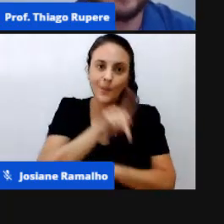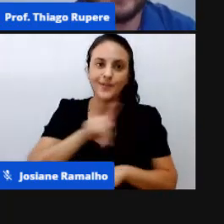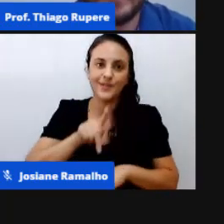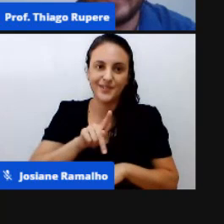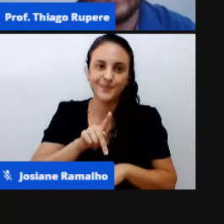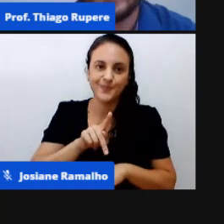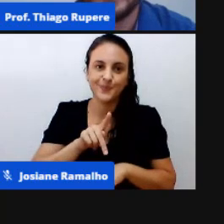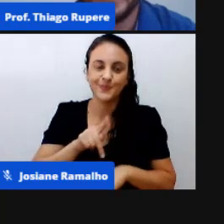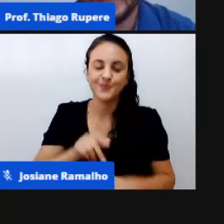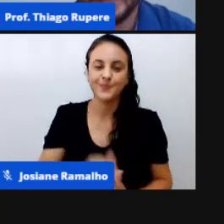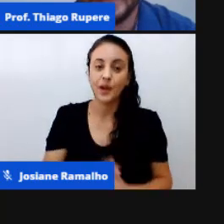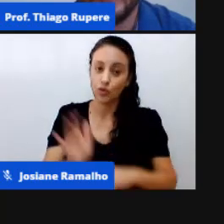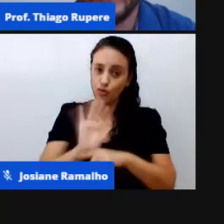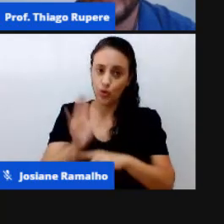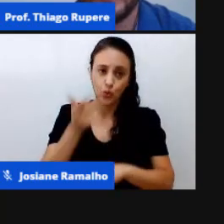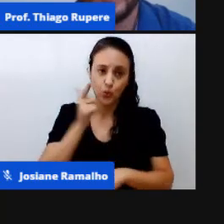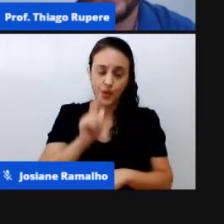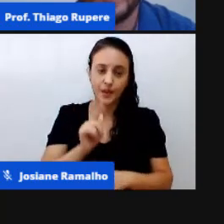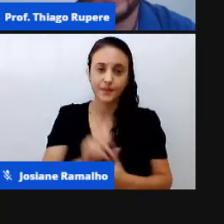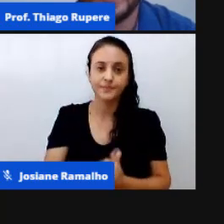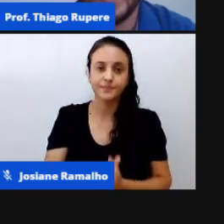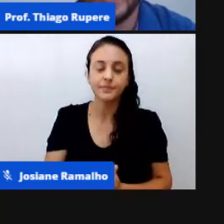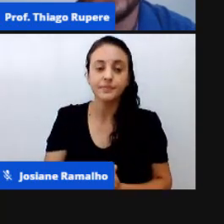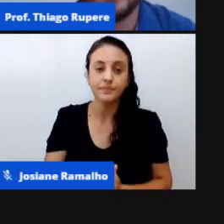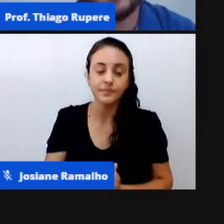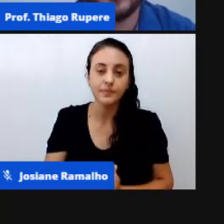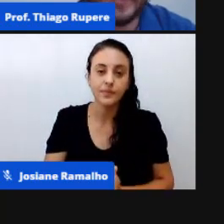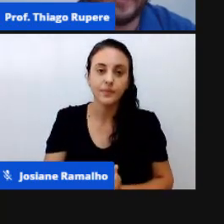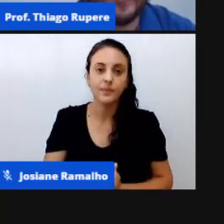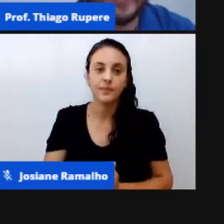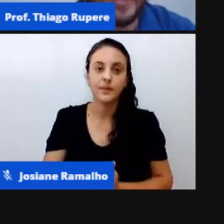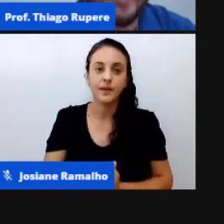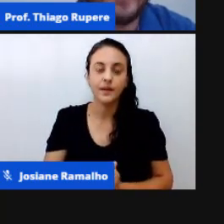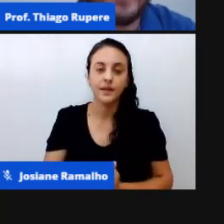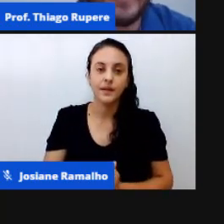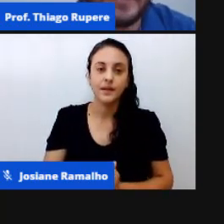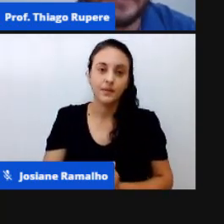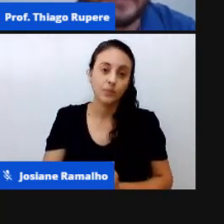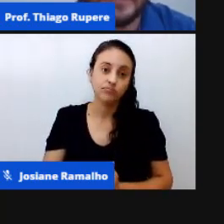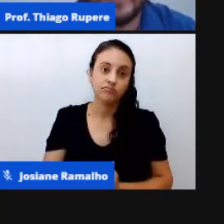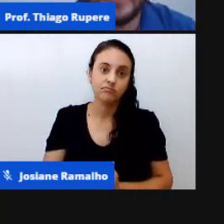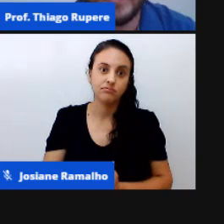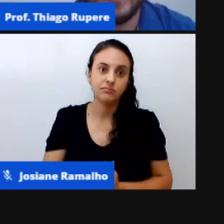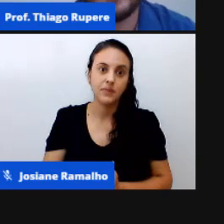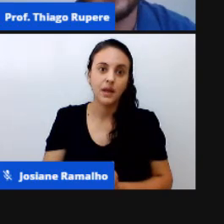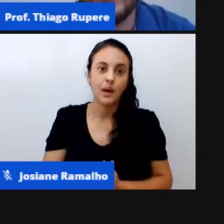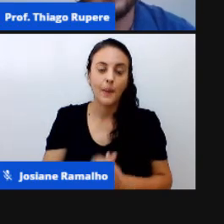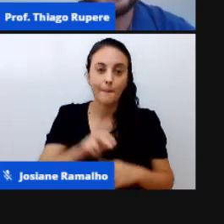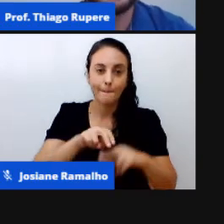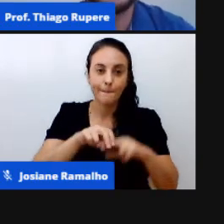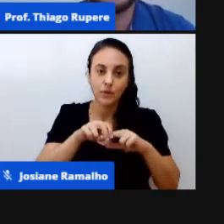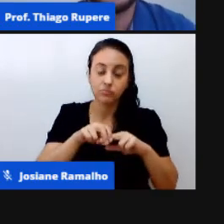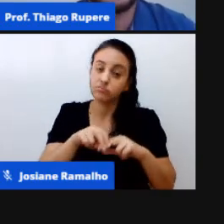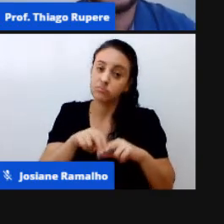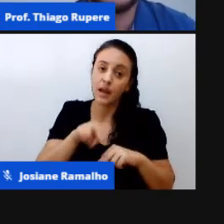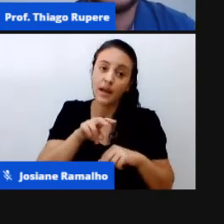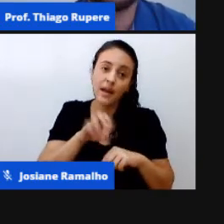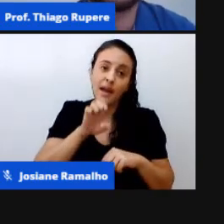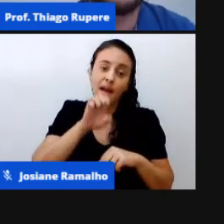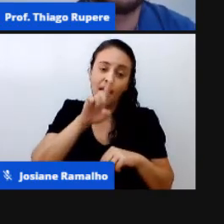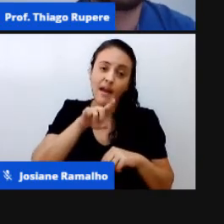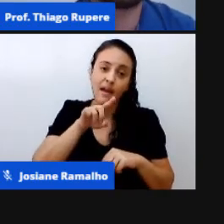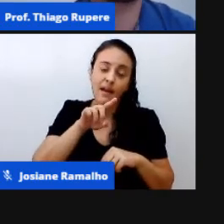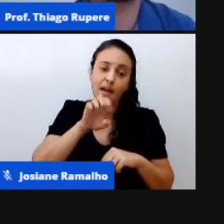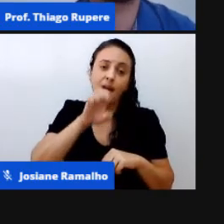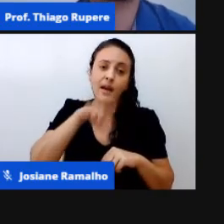também na descrição, vocês vão perceber que uma das vantagens seria essa. Então,